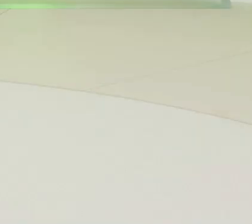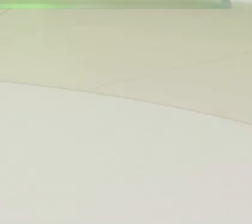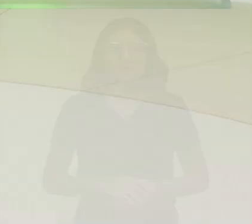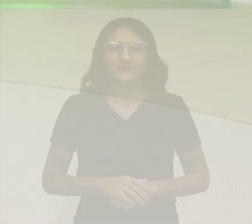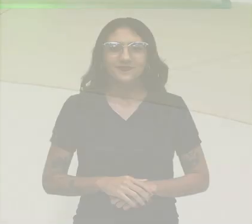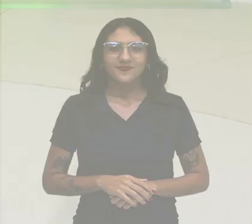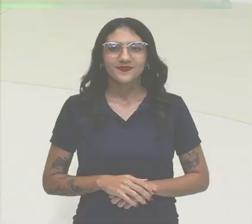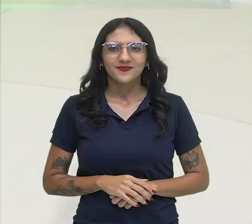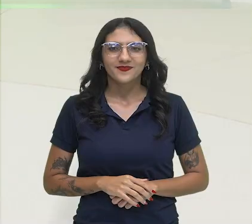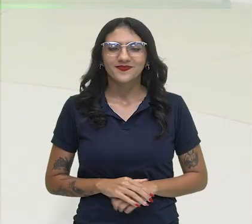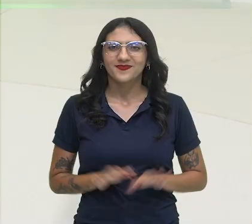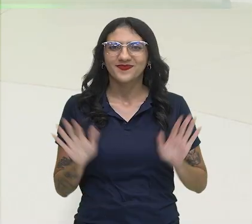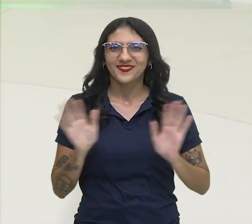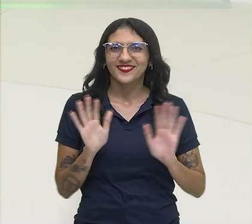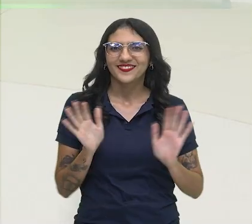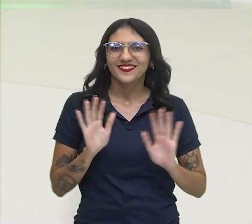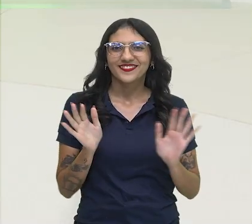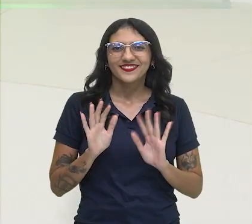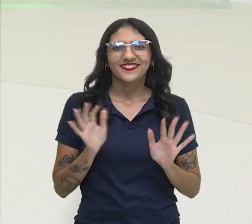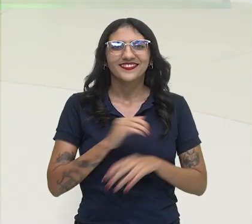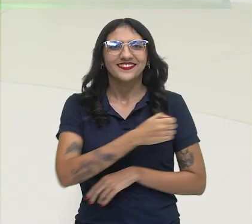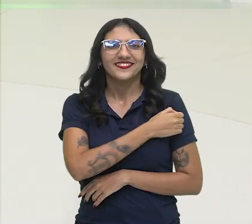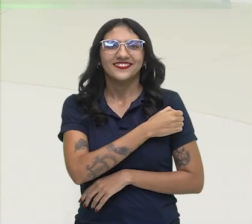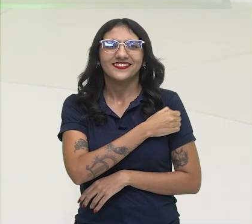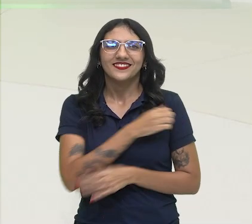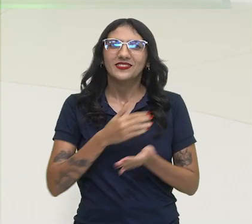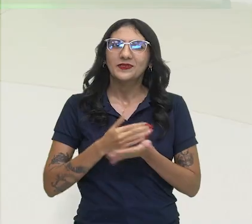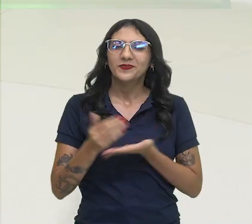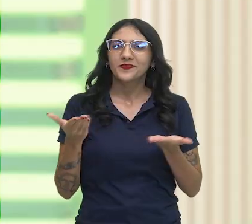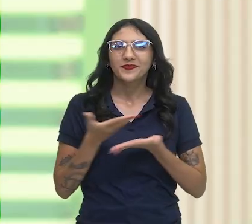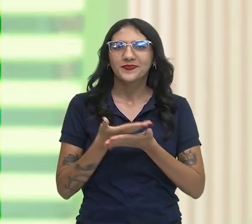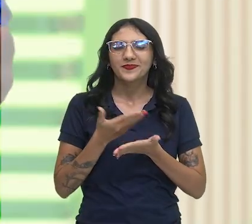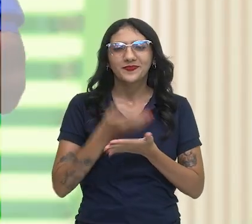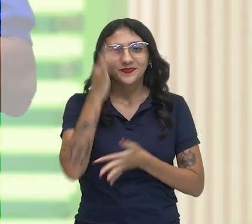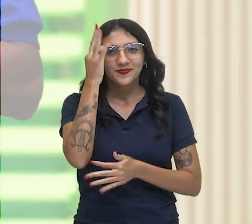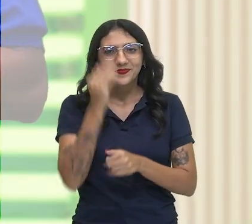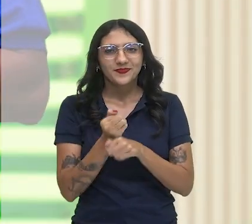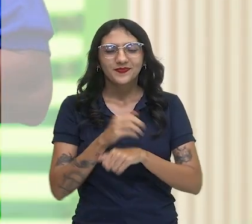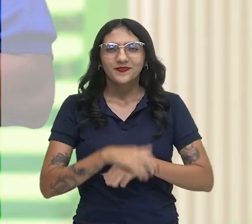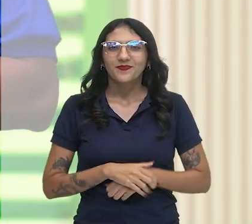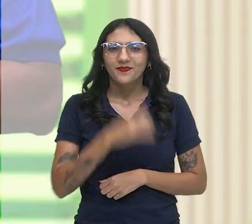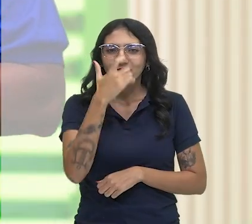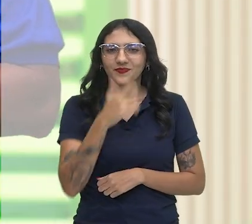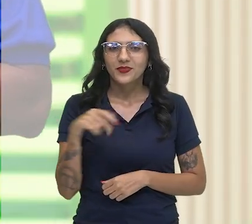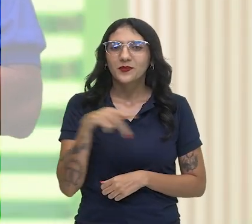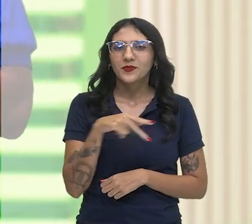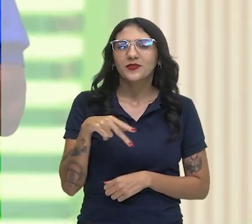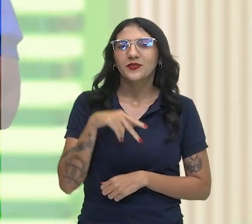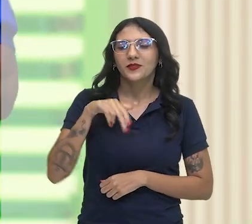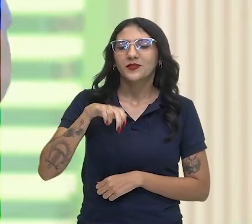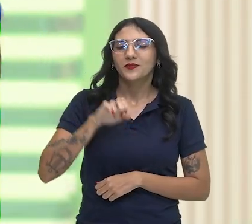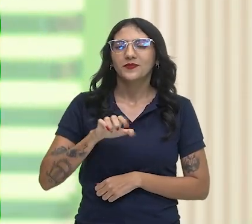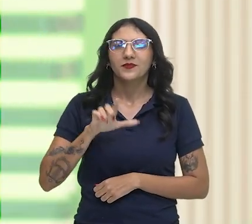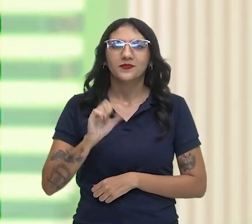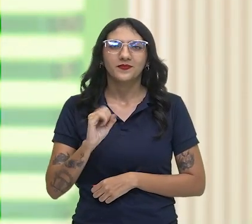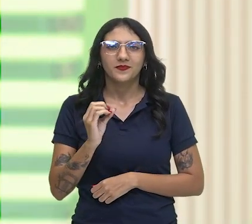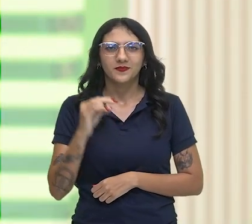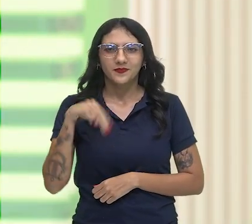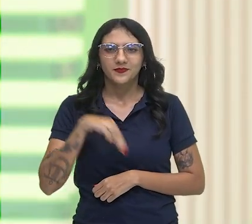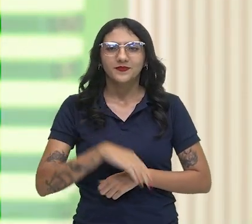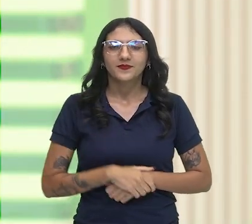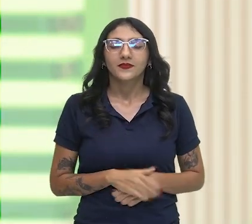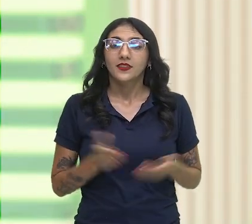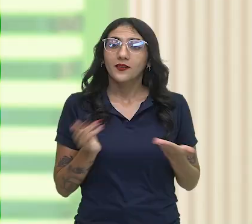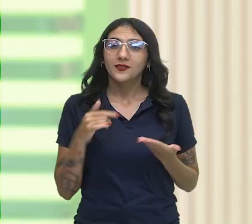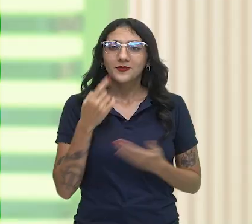Muito bem, queridos alunos, estamos de volta agora para mais uma aula de física. Eu sou o professor Nelson Bezerra e agora nós